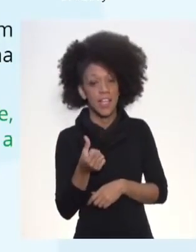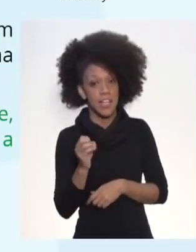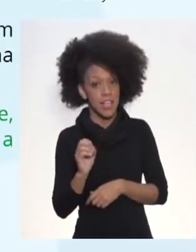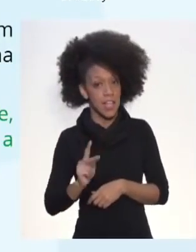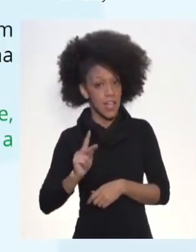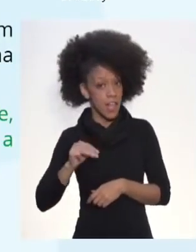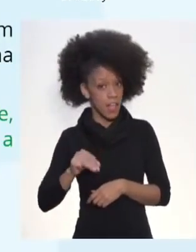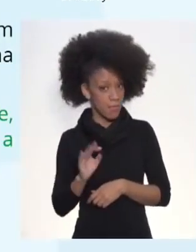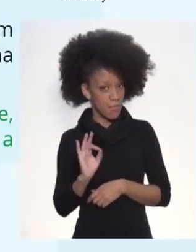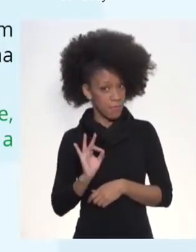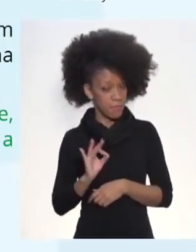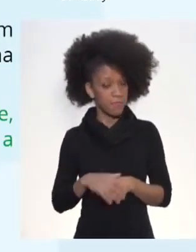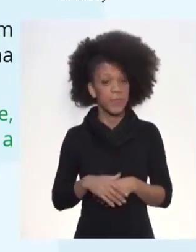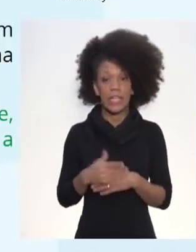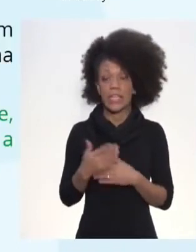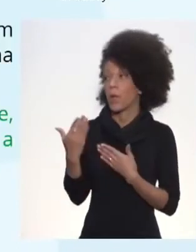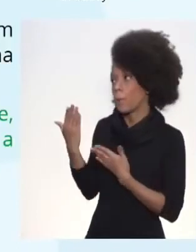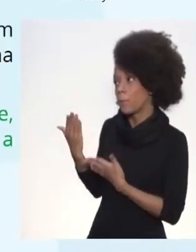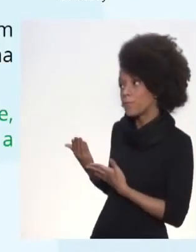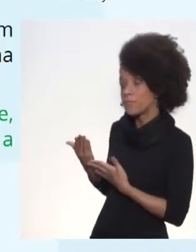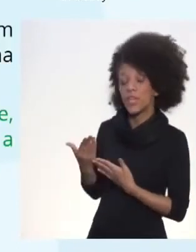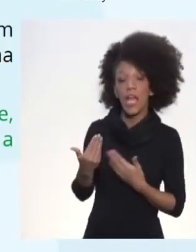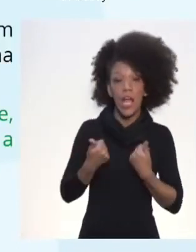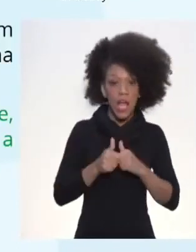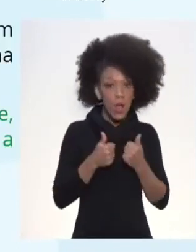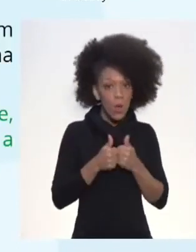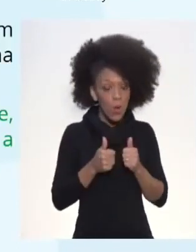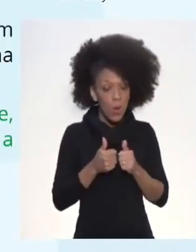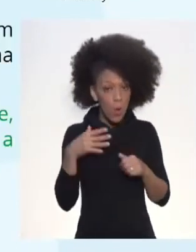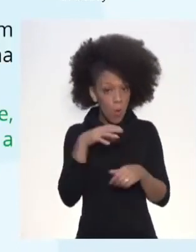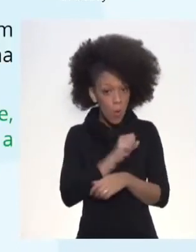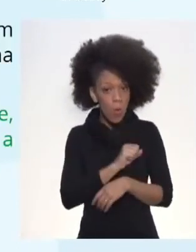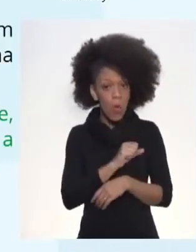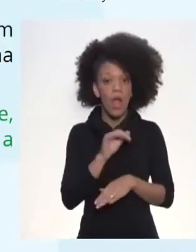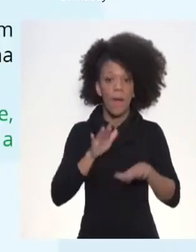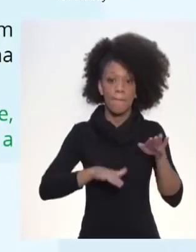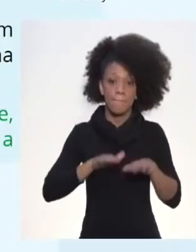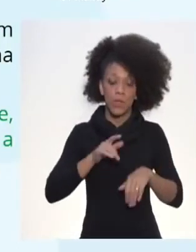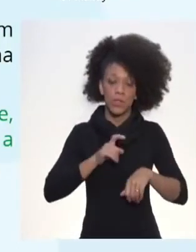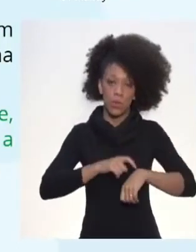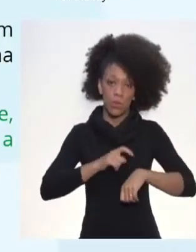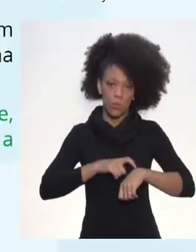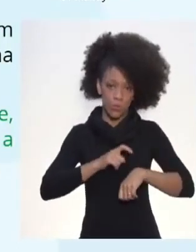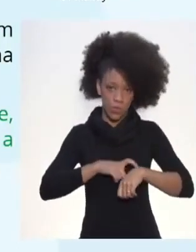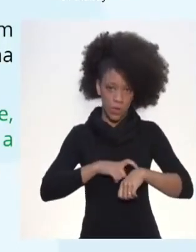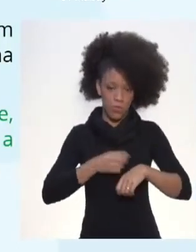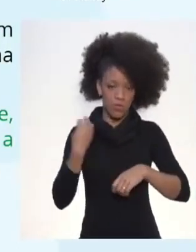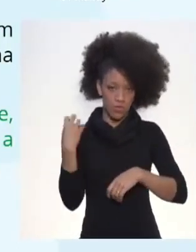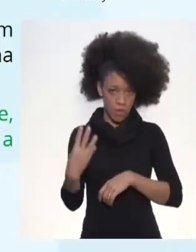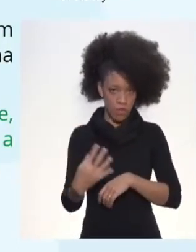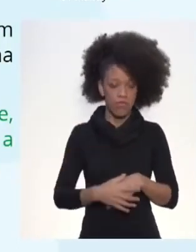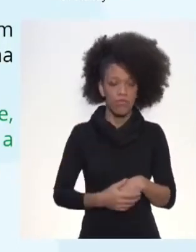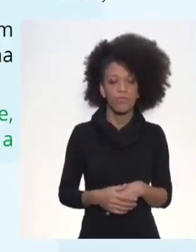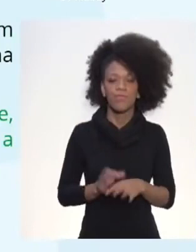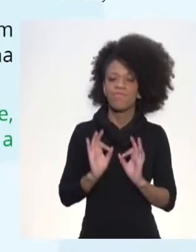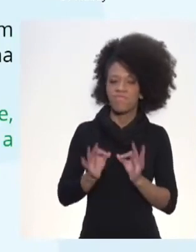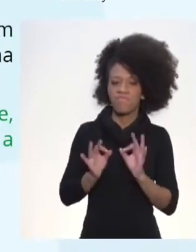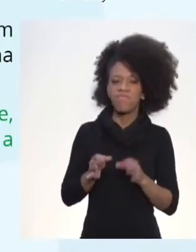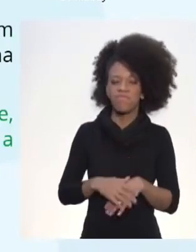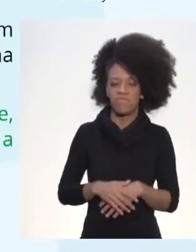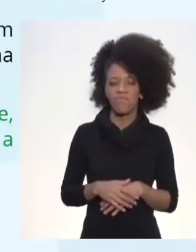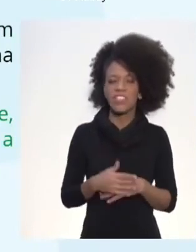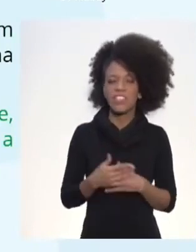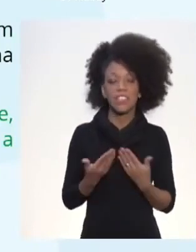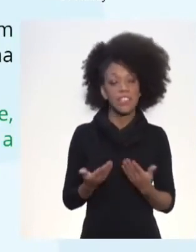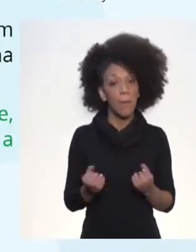360 quilômetros. Nesse caso, a distância percorrida é proporcional ao tempo de viagem, né? É E exatamente isso